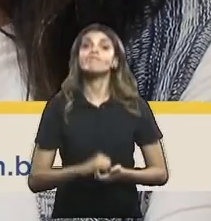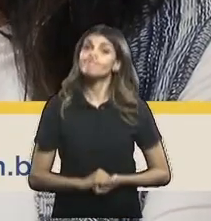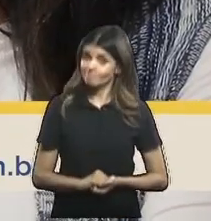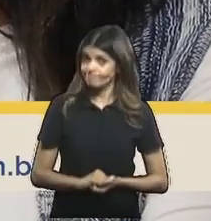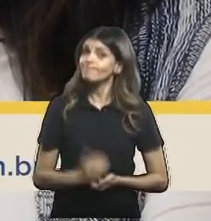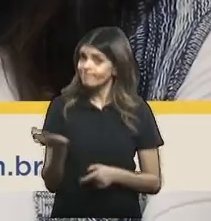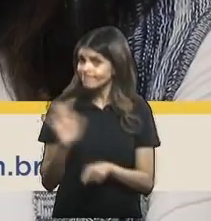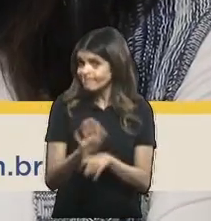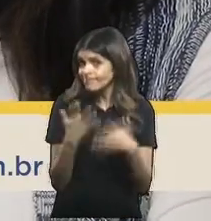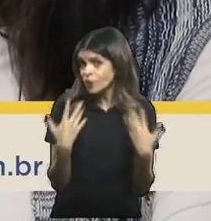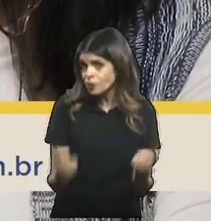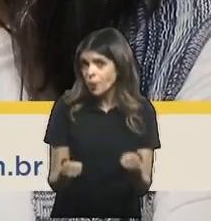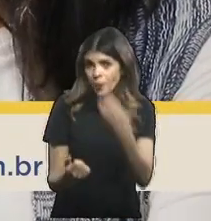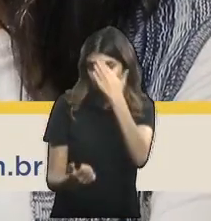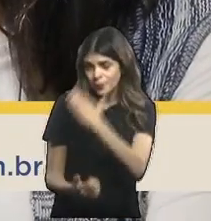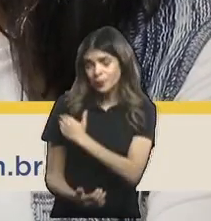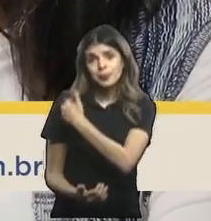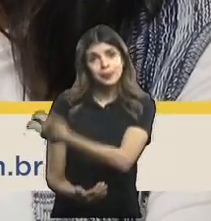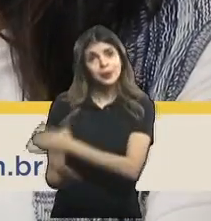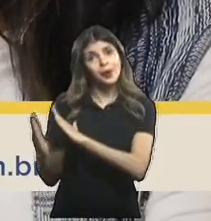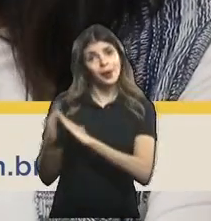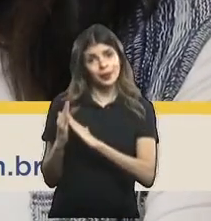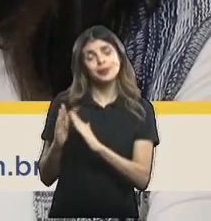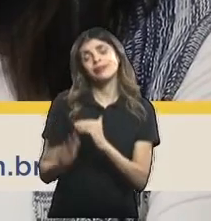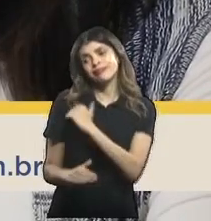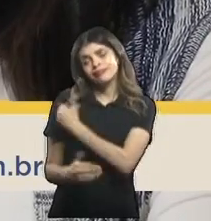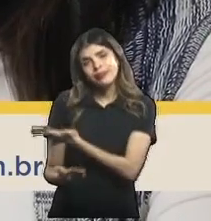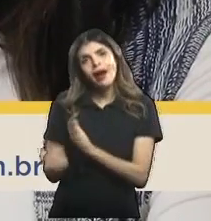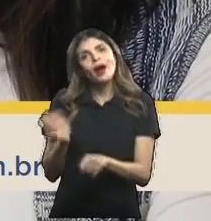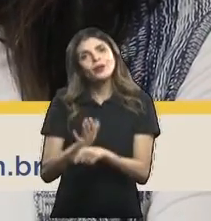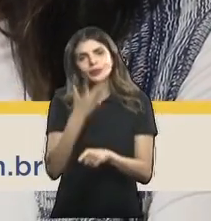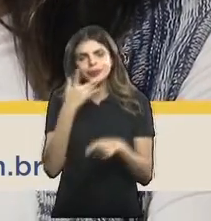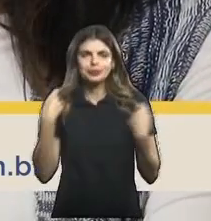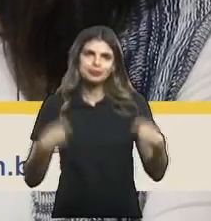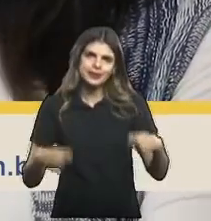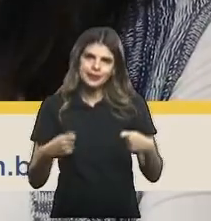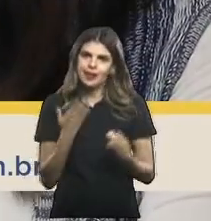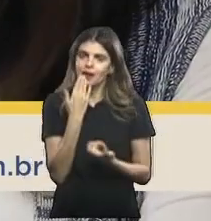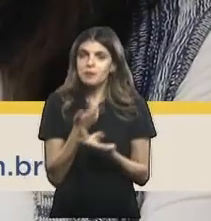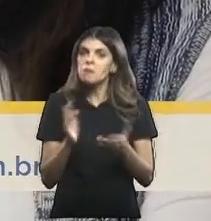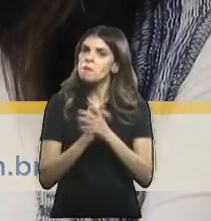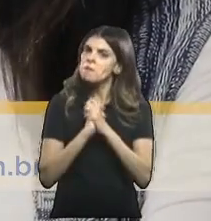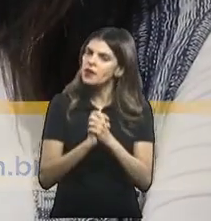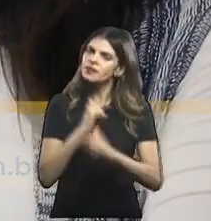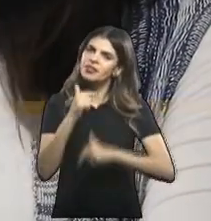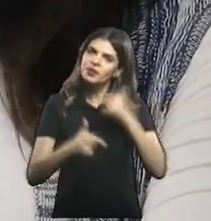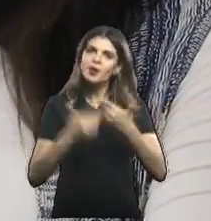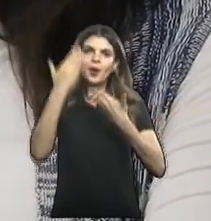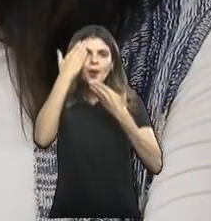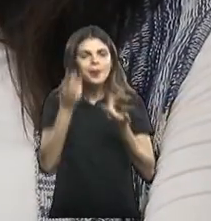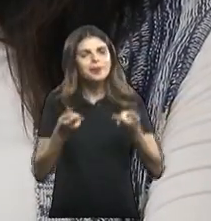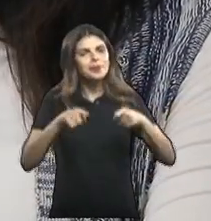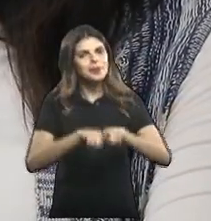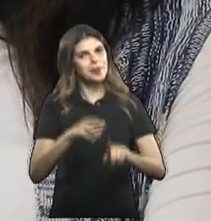aí. Vamos ajudar ao próximo, fazer com que esses alimentos cheguem a quem mais precisa. Parabéns pelo trabalho e obrigada pela